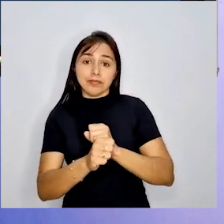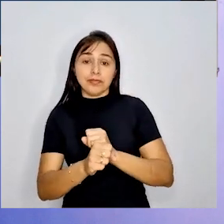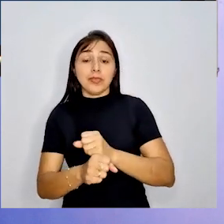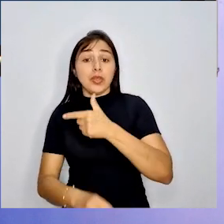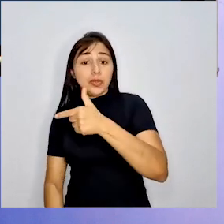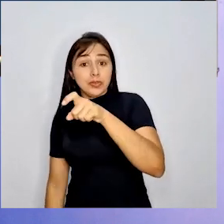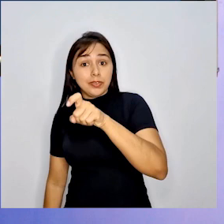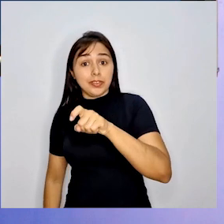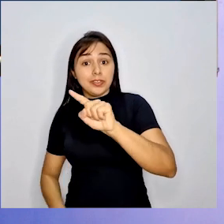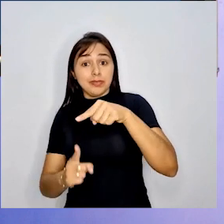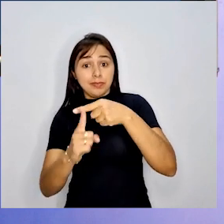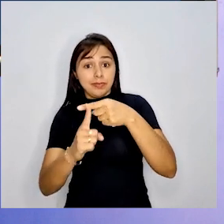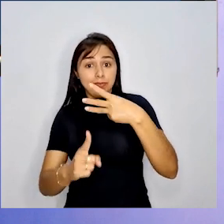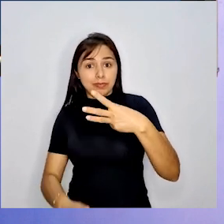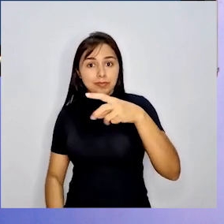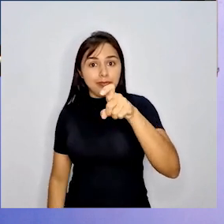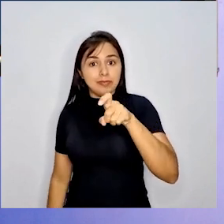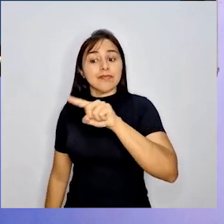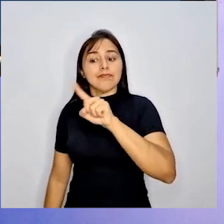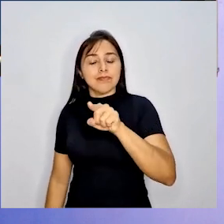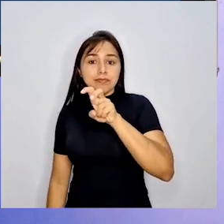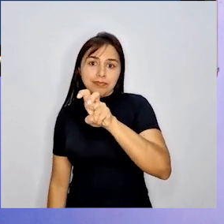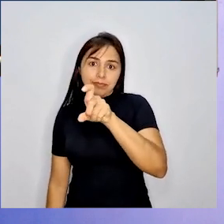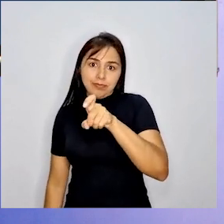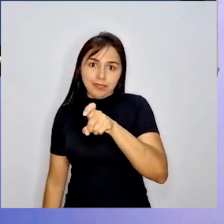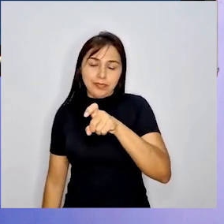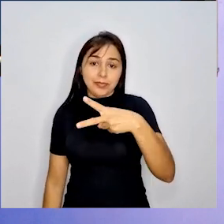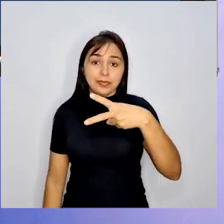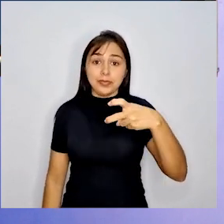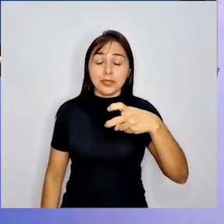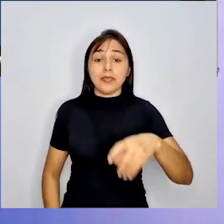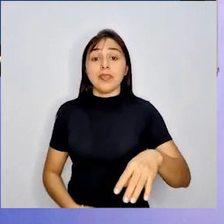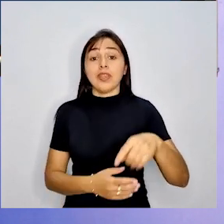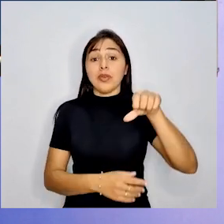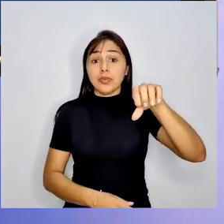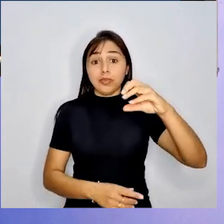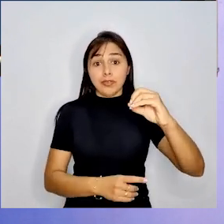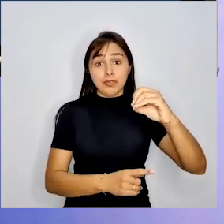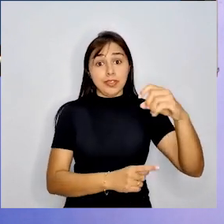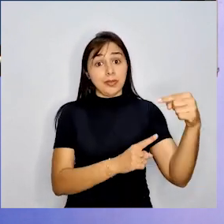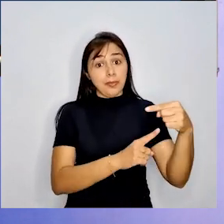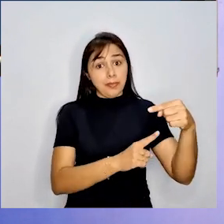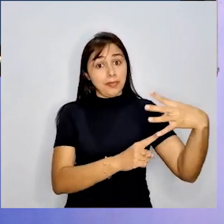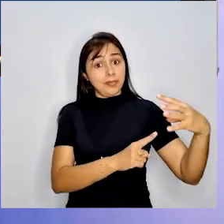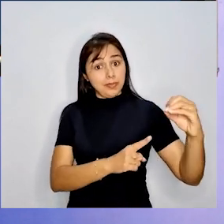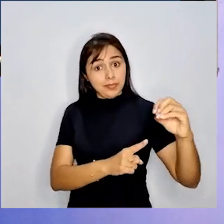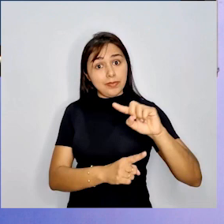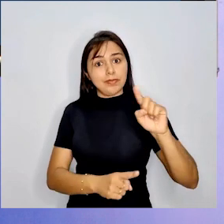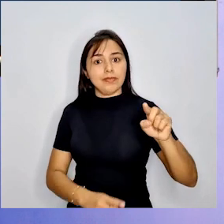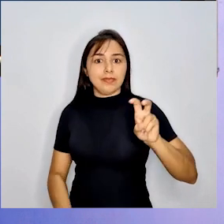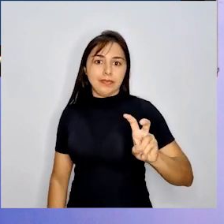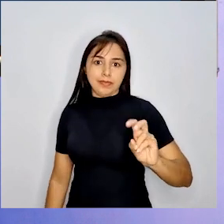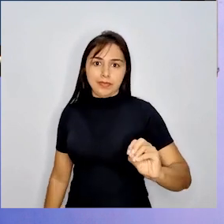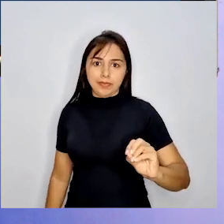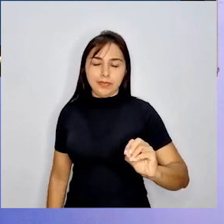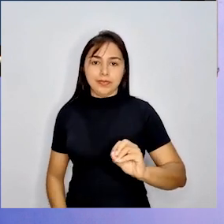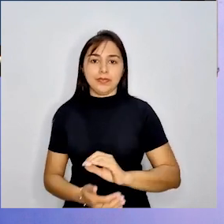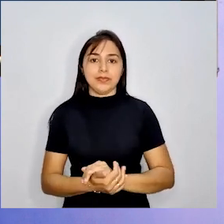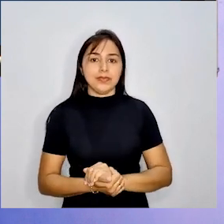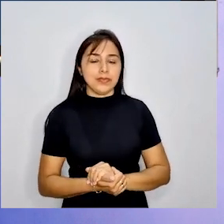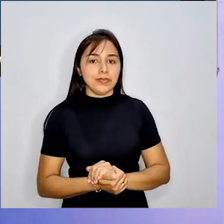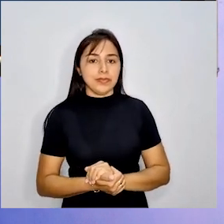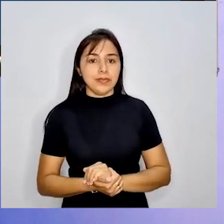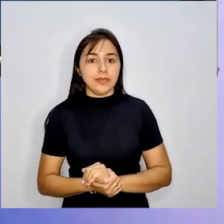3x é 5x. 90 menos 40 é igual a 50. Então, esse 5 ó, que está multiplicando vai